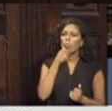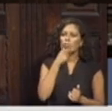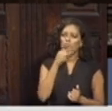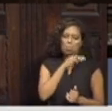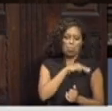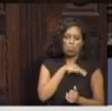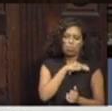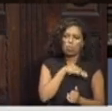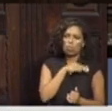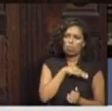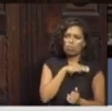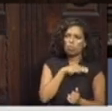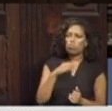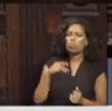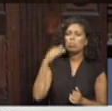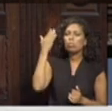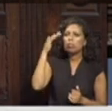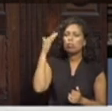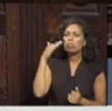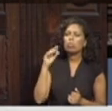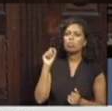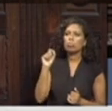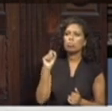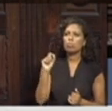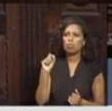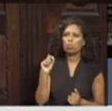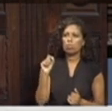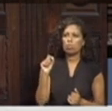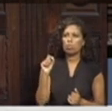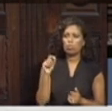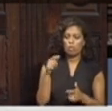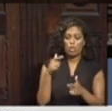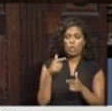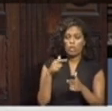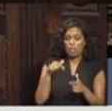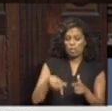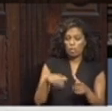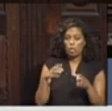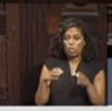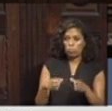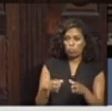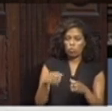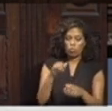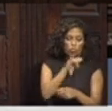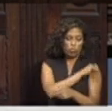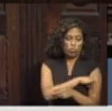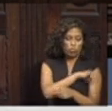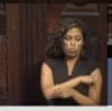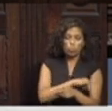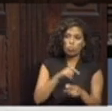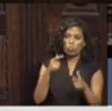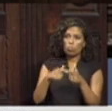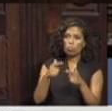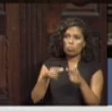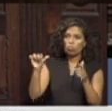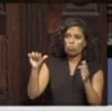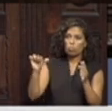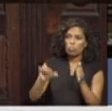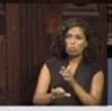de autoridade do comando, dele próprio e do comando da segurança pública no estado. O